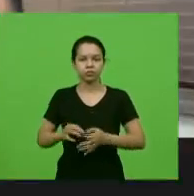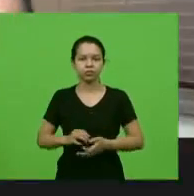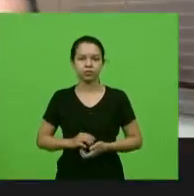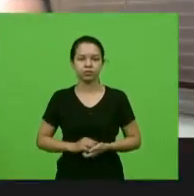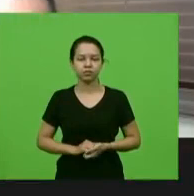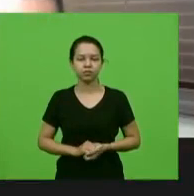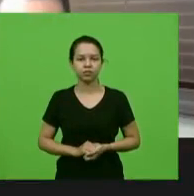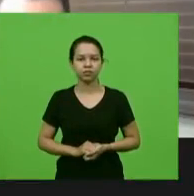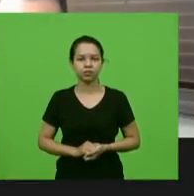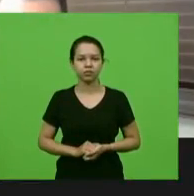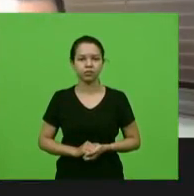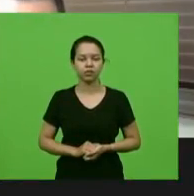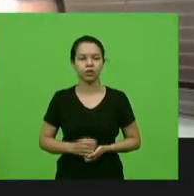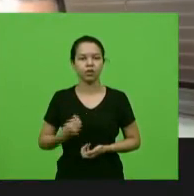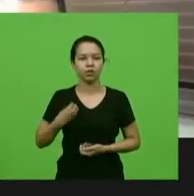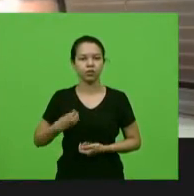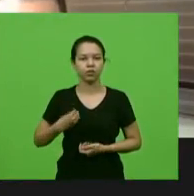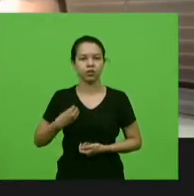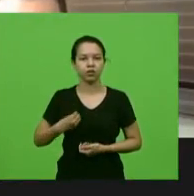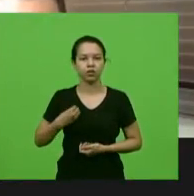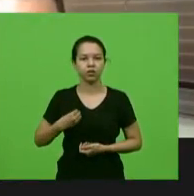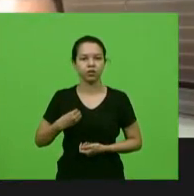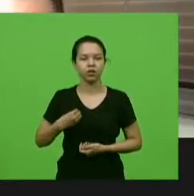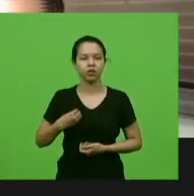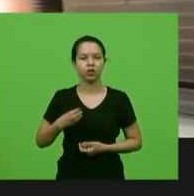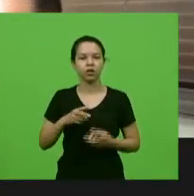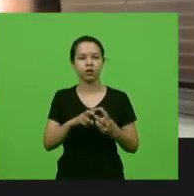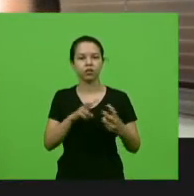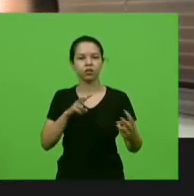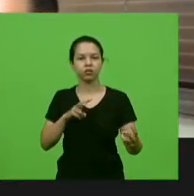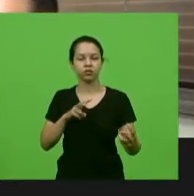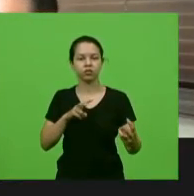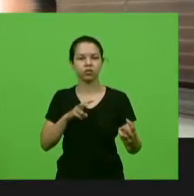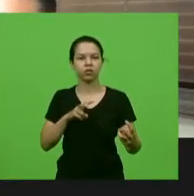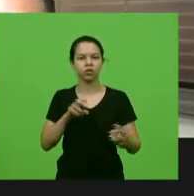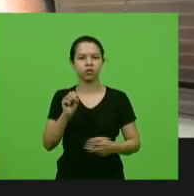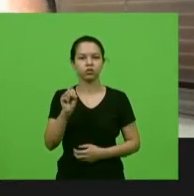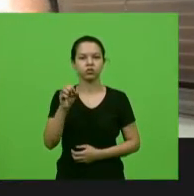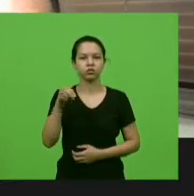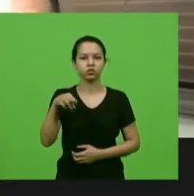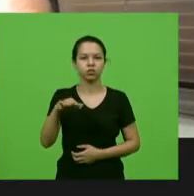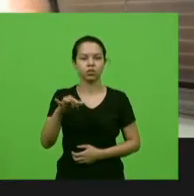Está presente na sala, por videoconferência, desembargadora Sônia Maria Schmidt,